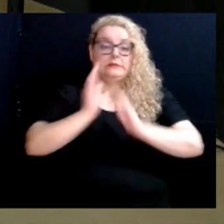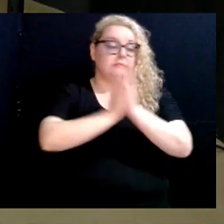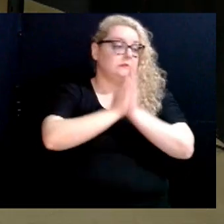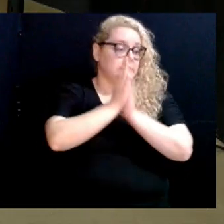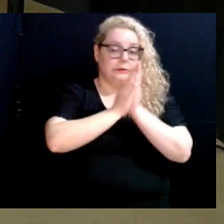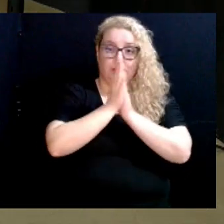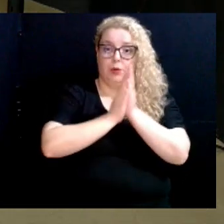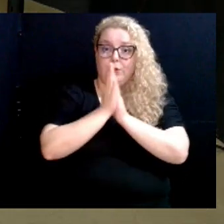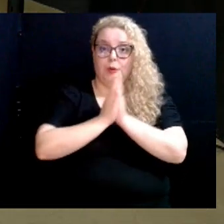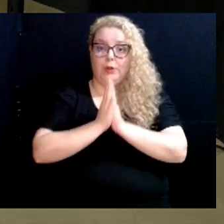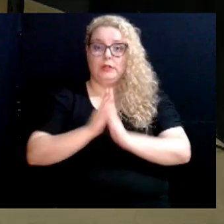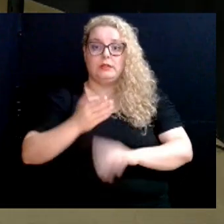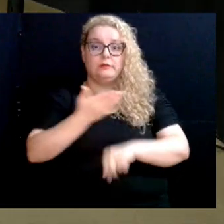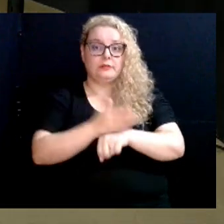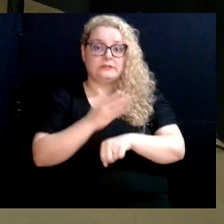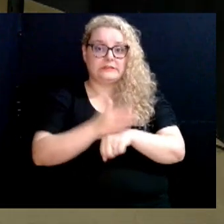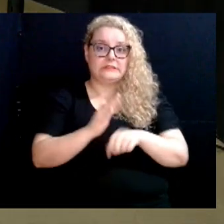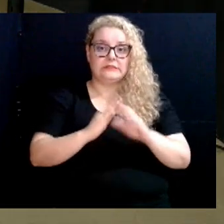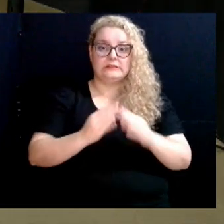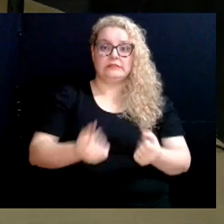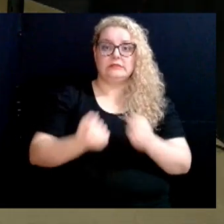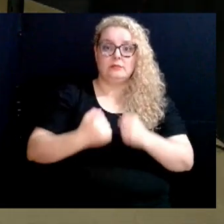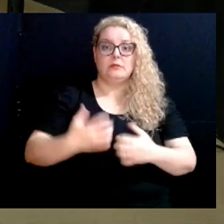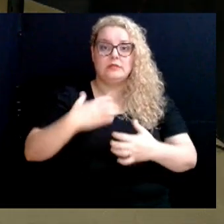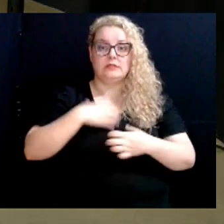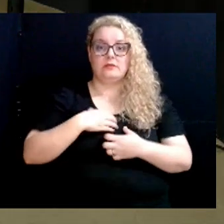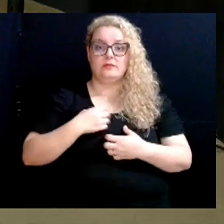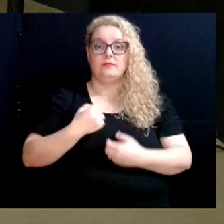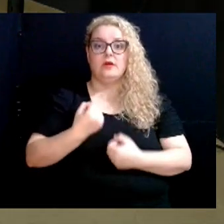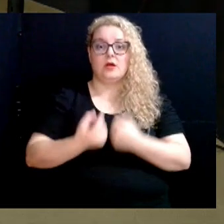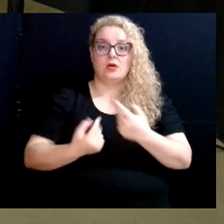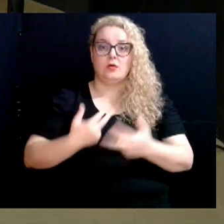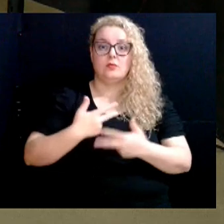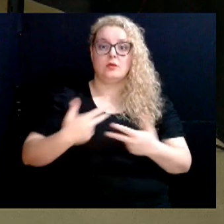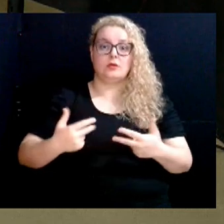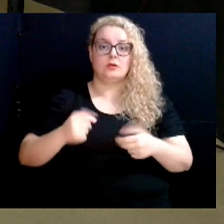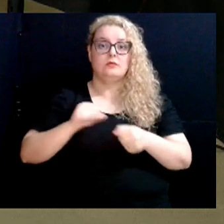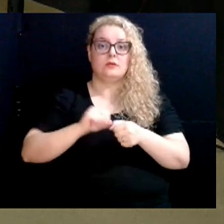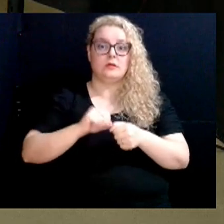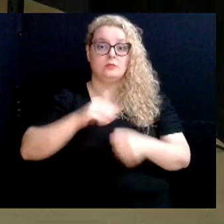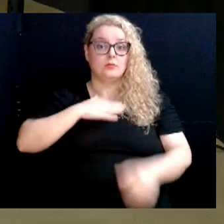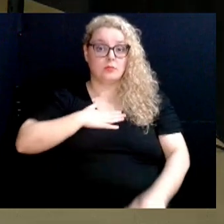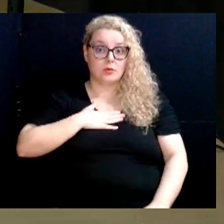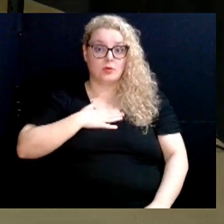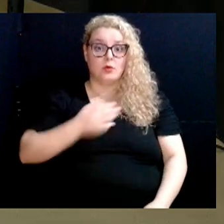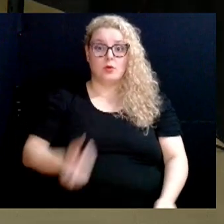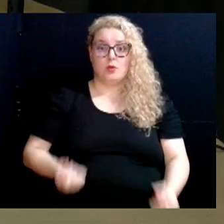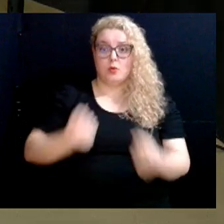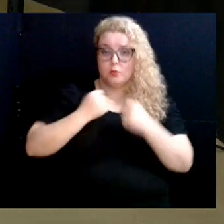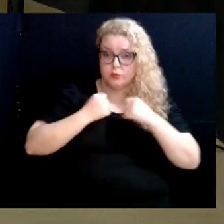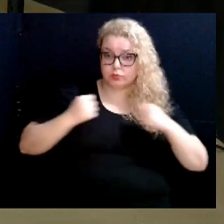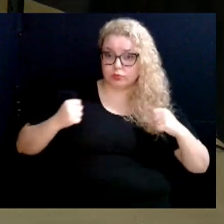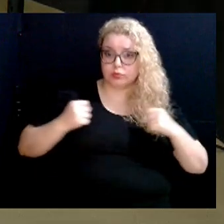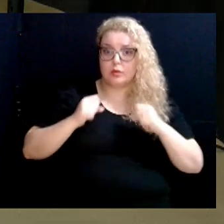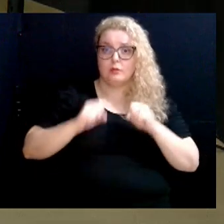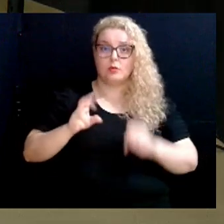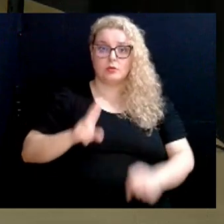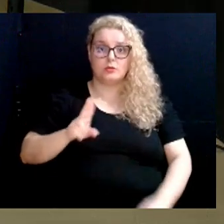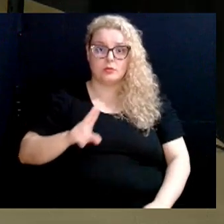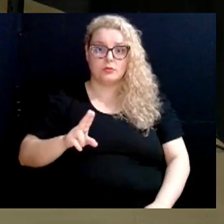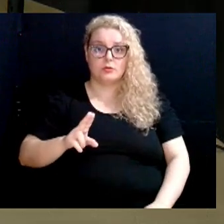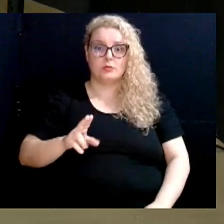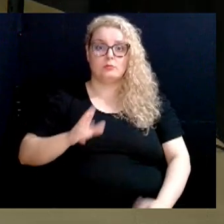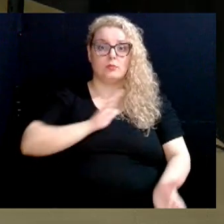de treinar mais para sentir que estou fazendo alguma coisa por mim. O exercício pode acabar sendo usado como uma forma de